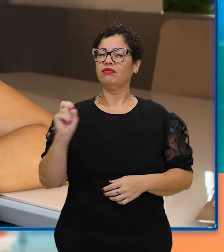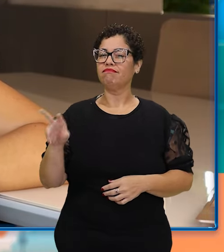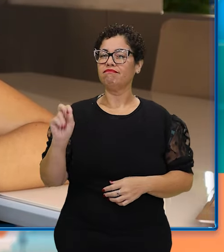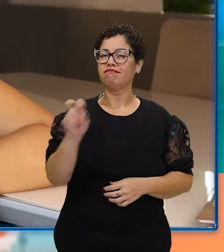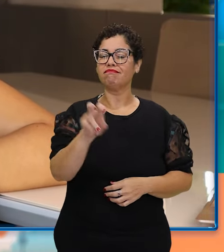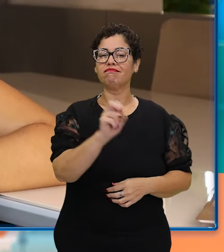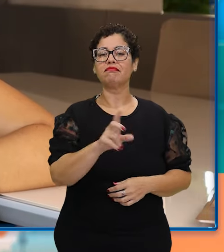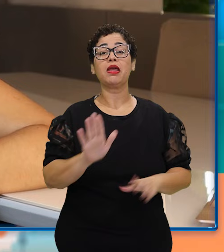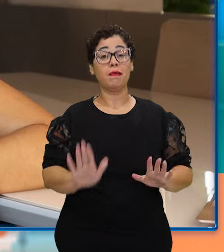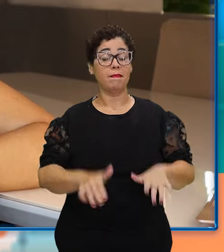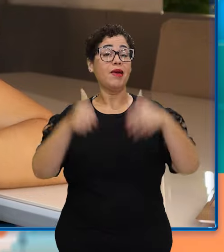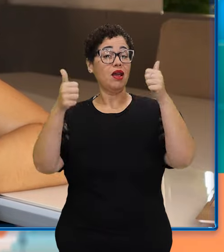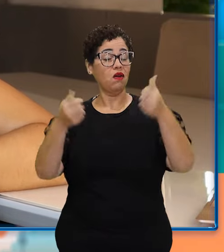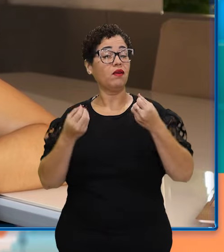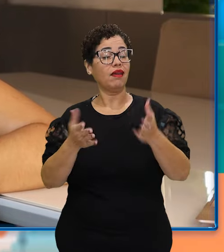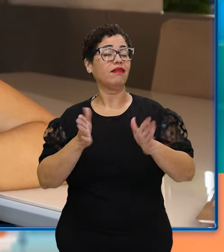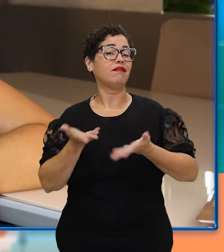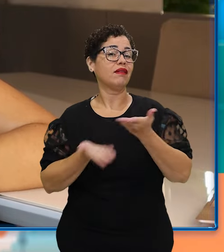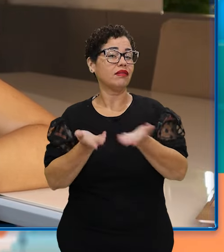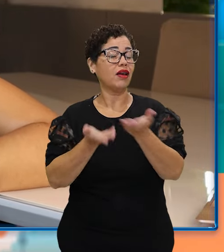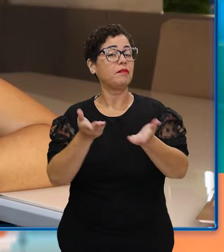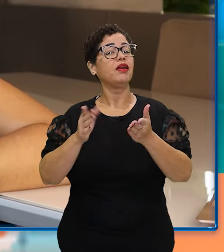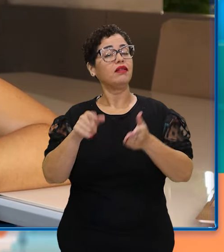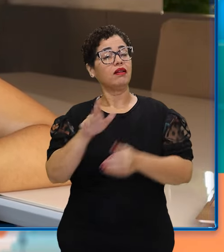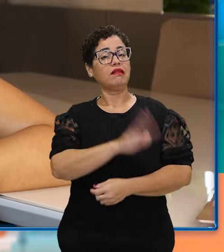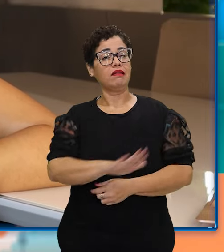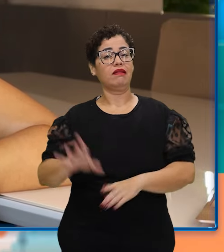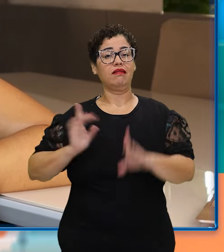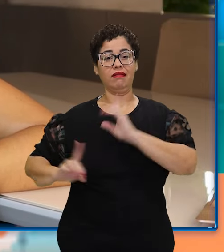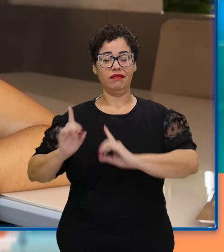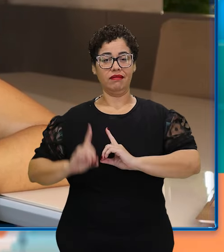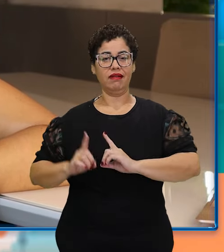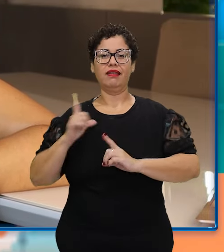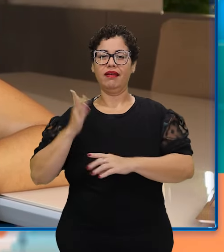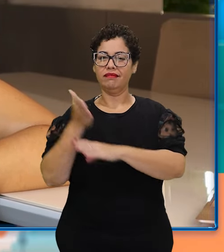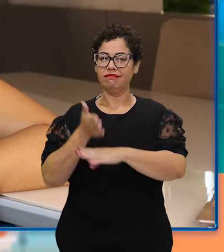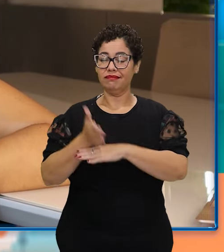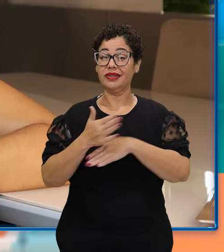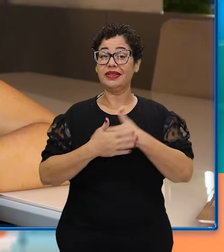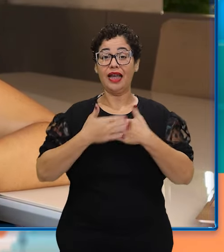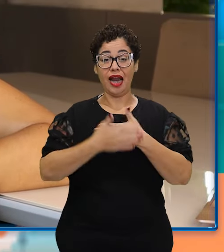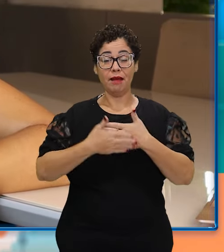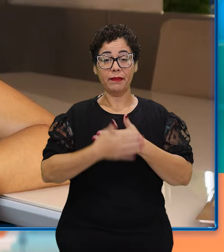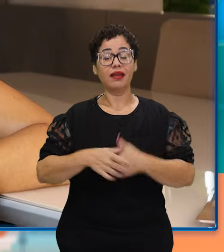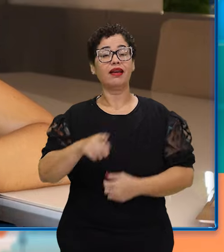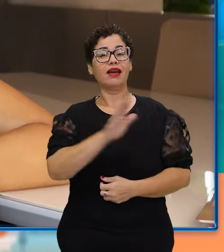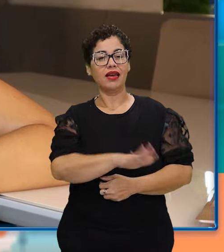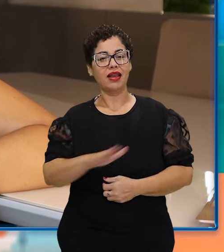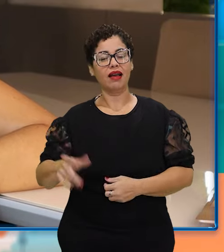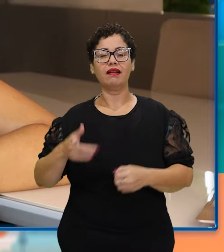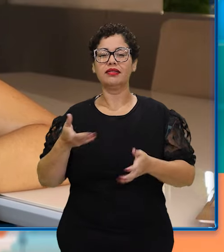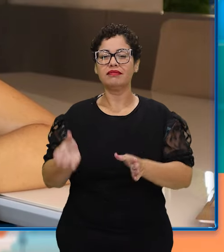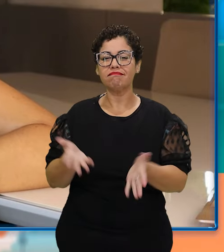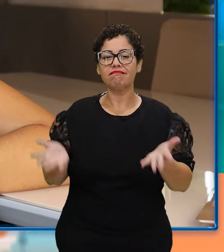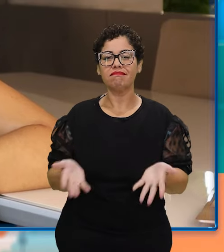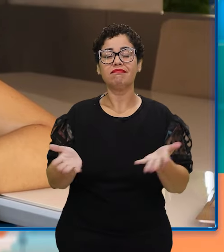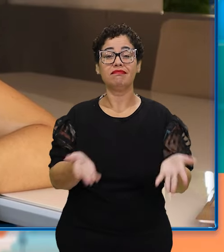utilizadas e mais eficazes no tratamento da depressão infantil. E durante as sessões de terapia, a criança é guiada